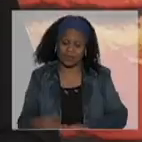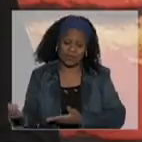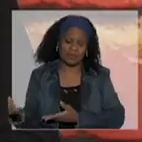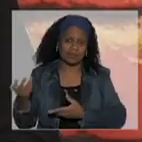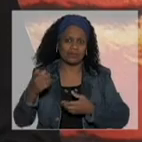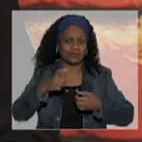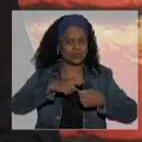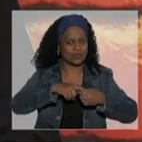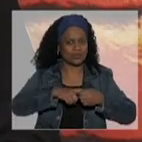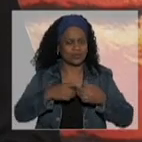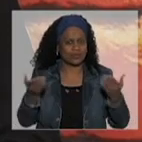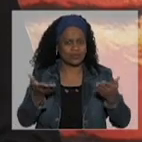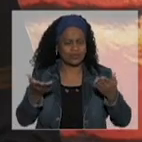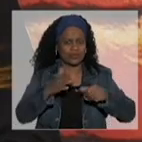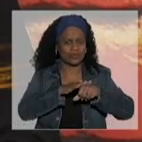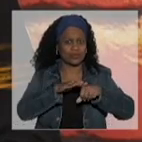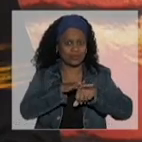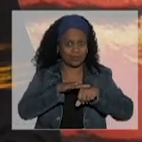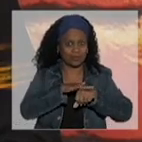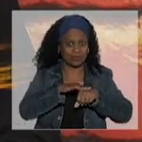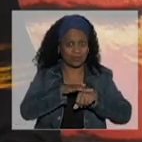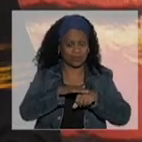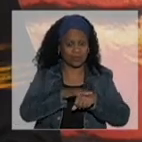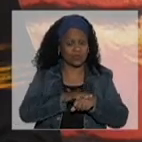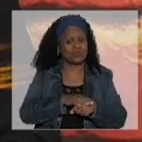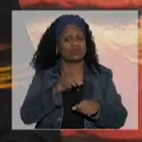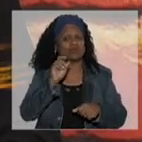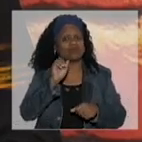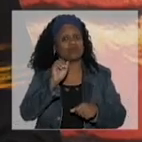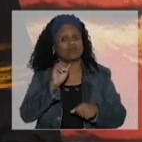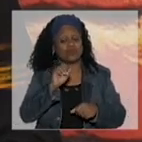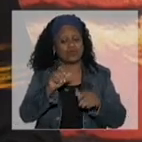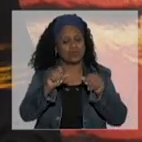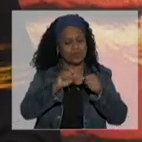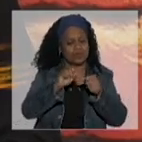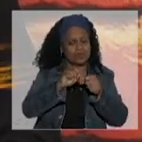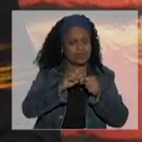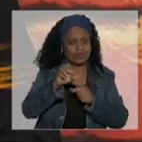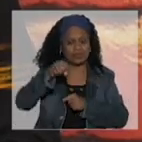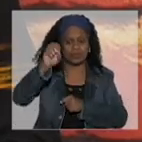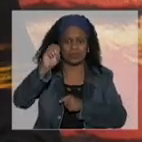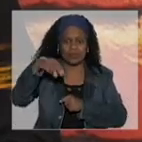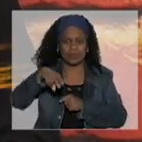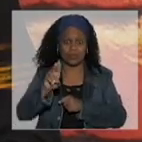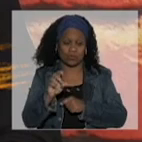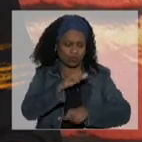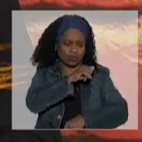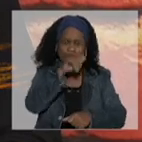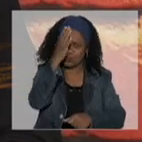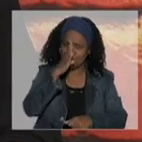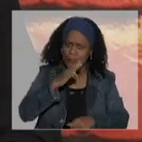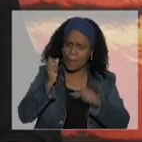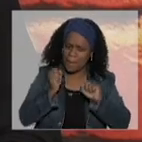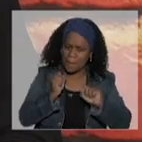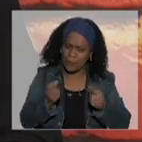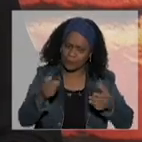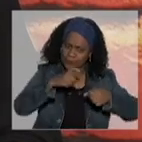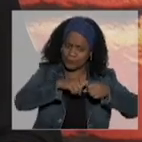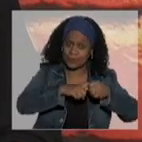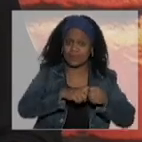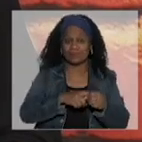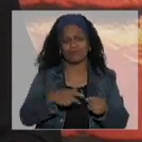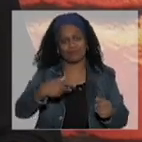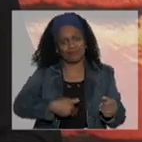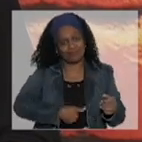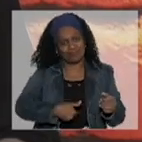estamos de volta e hoje o nosso papo é sobre a grave previsão que está sendo feita pela onu de que o brasil pode voltar a fazer parte